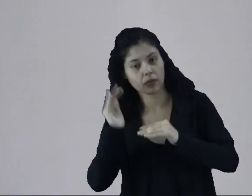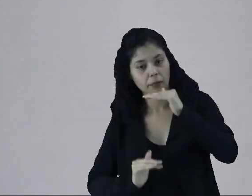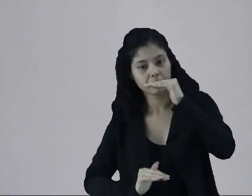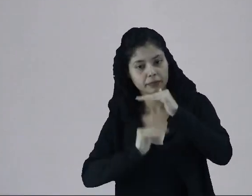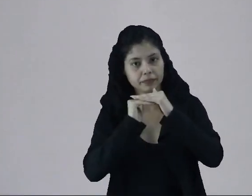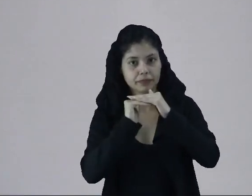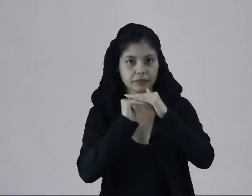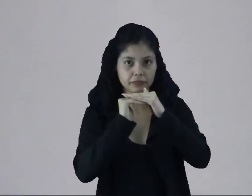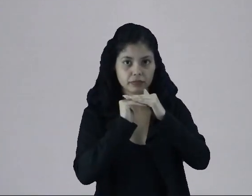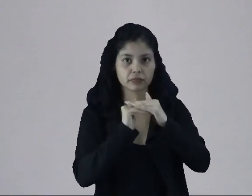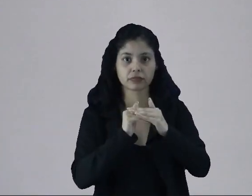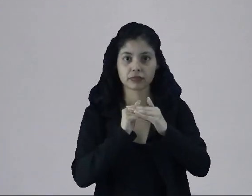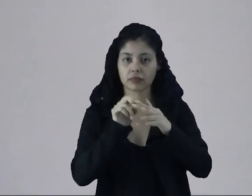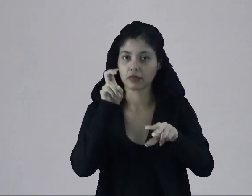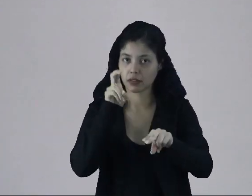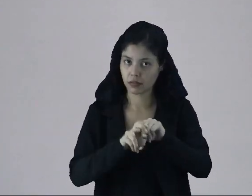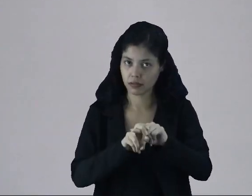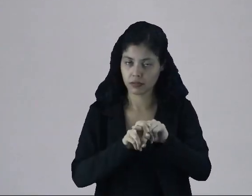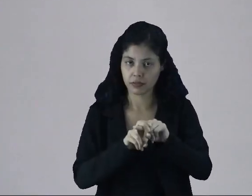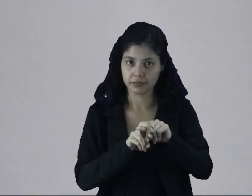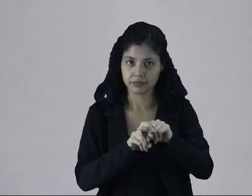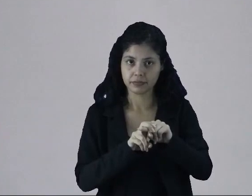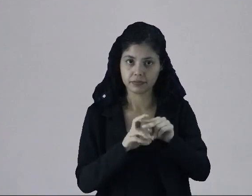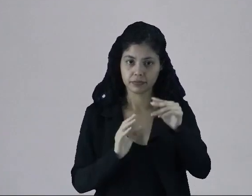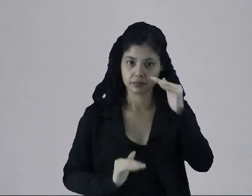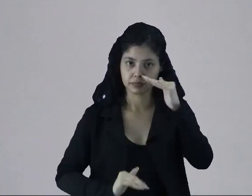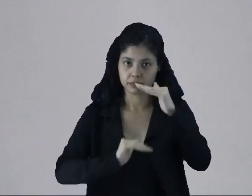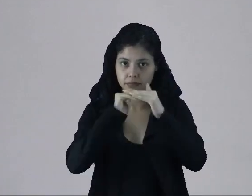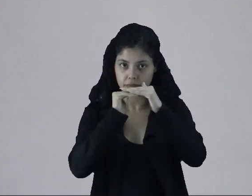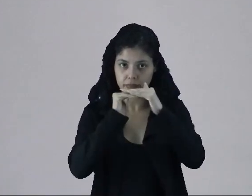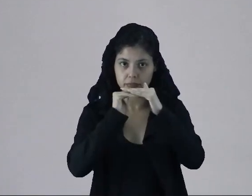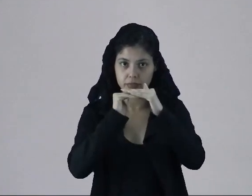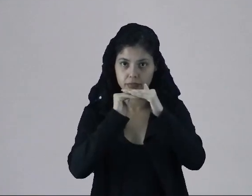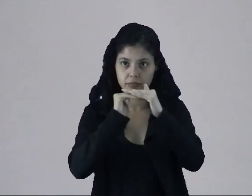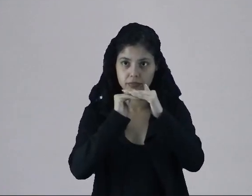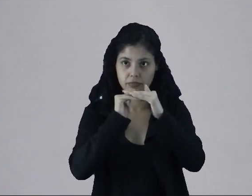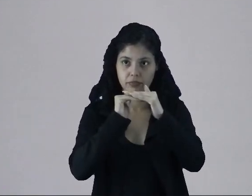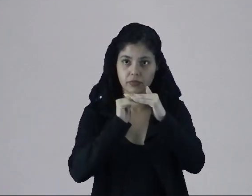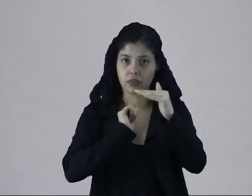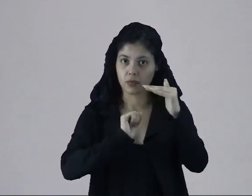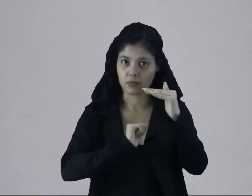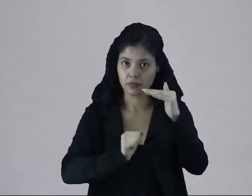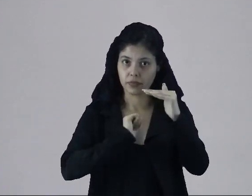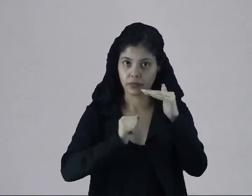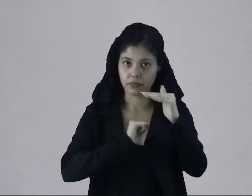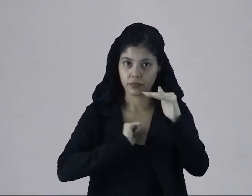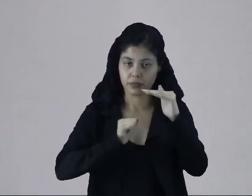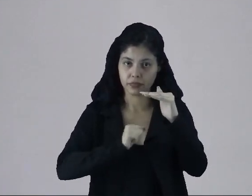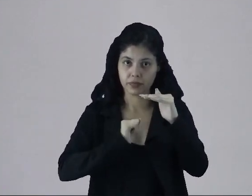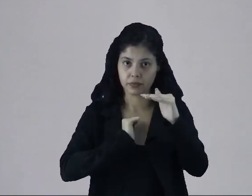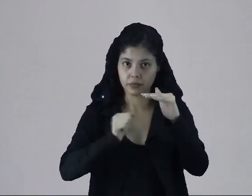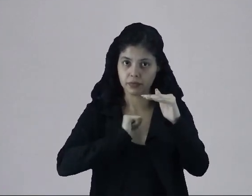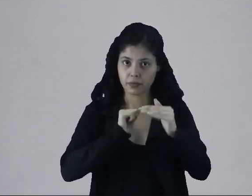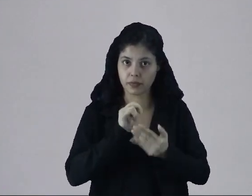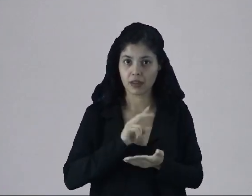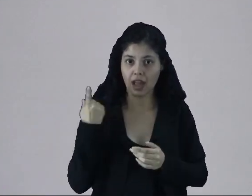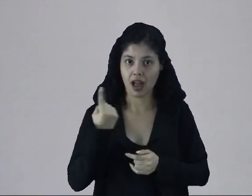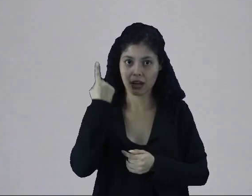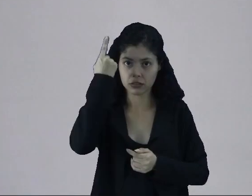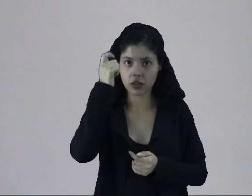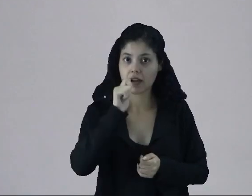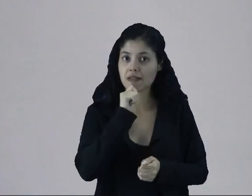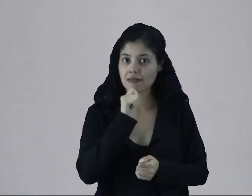alta, muitas vezes ela está sentada em repouso e a pressão cardíaca dela e o volume de batimento cardíaco está alto. Por quê? Porque o